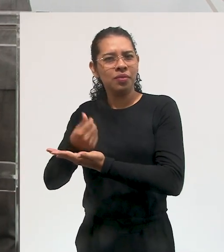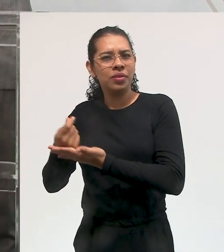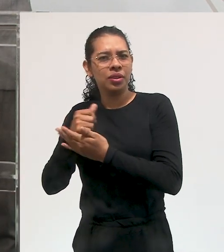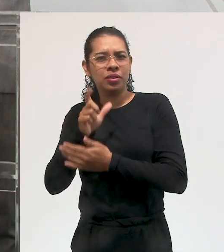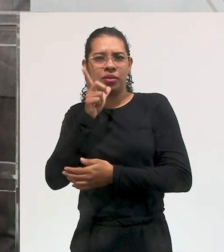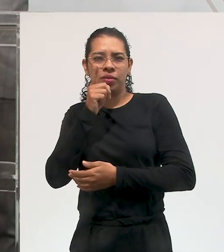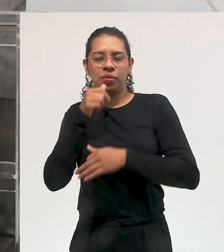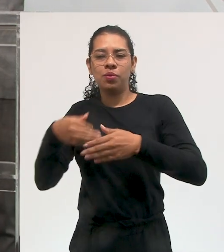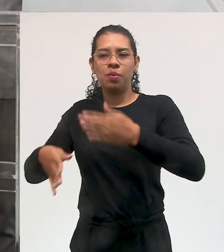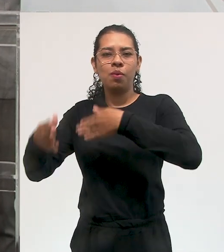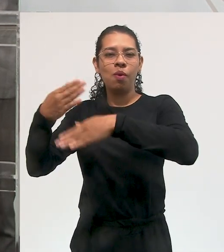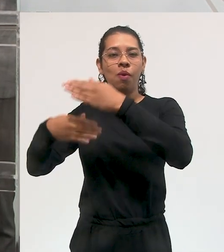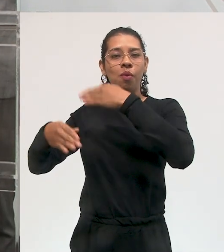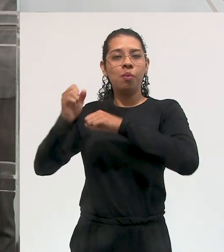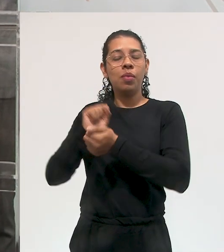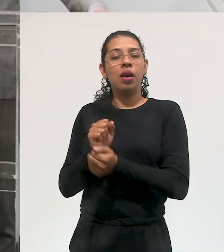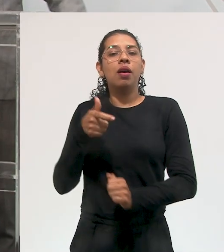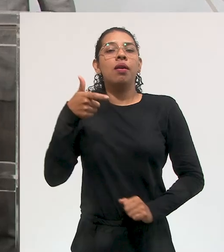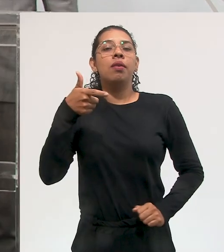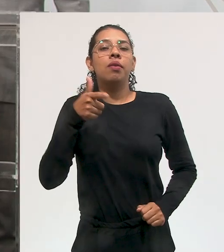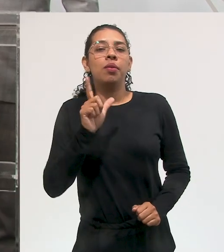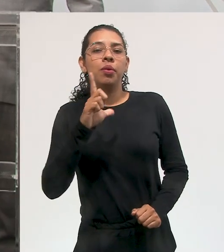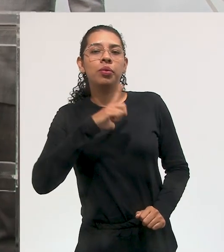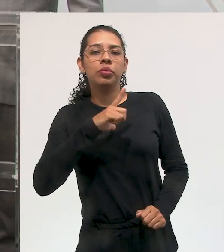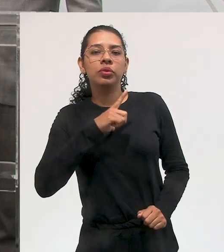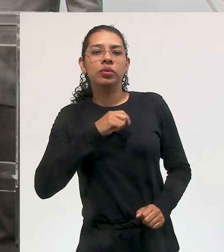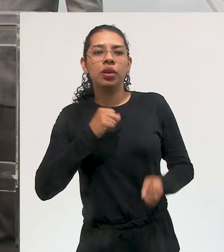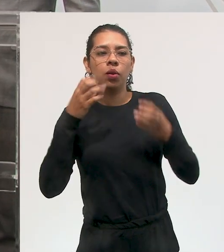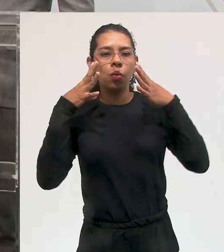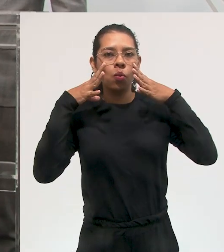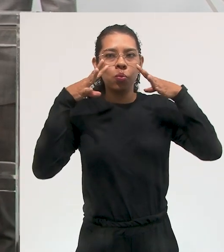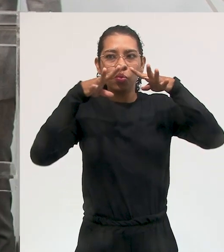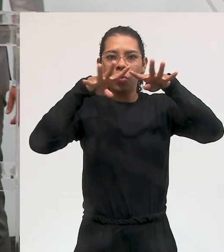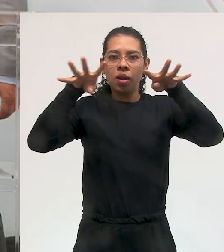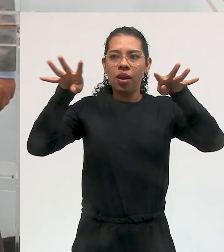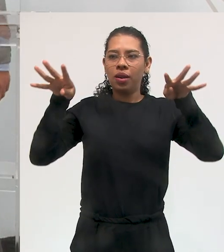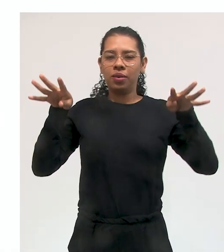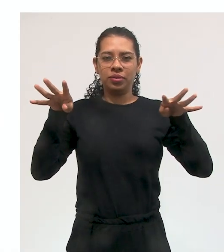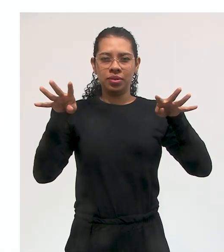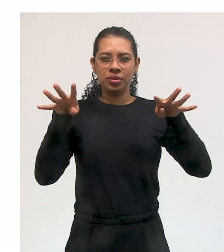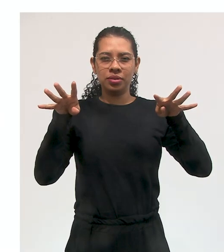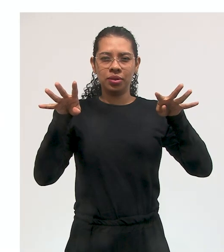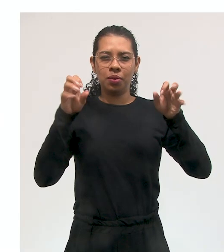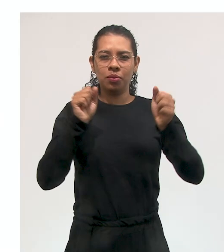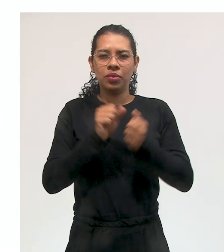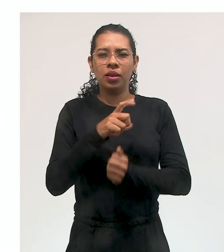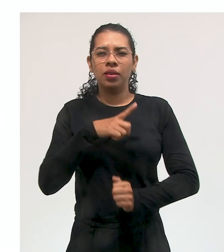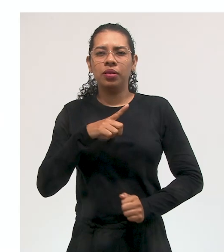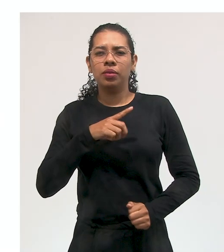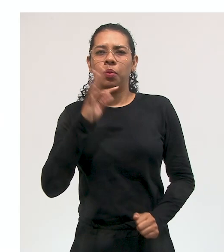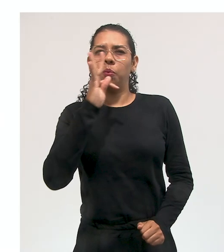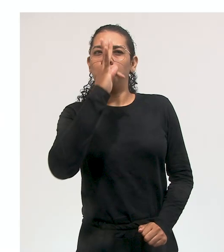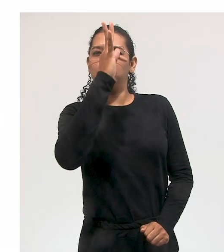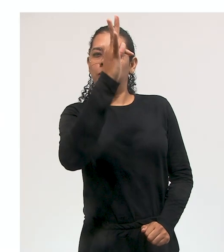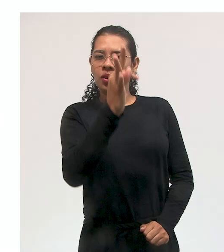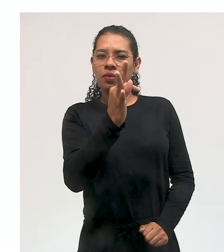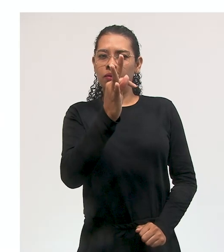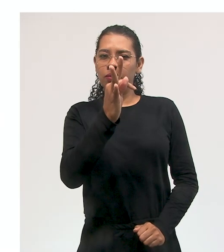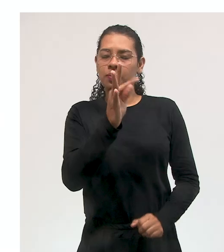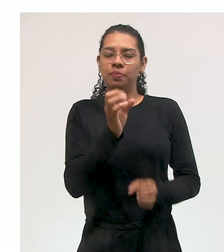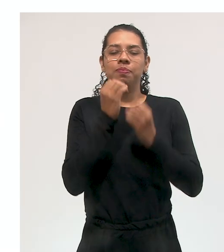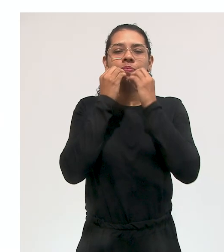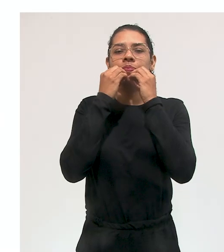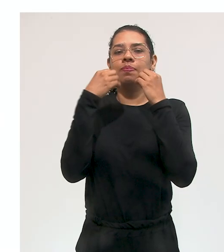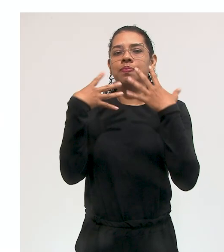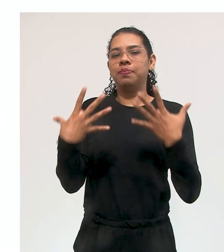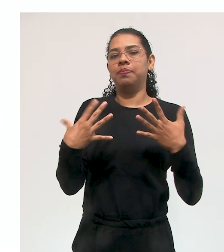parte econômica ligado ao mar, ou vão ter outras visões, né? Então, o conhecimento prático, ele também é muito importante